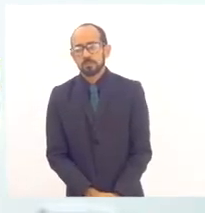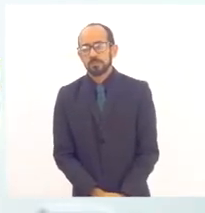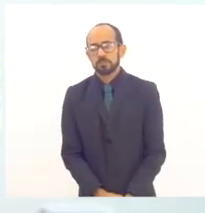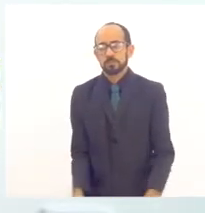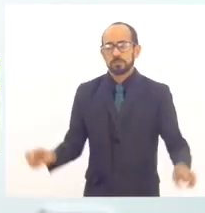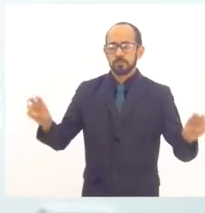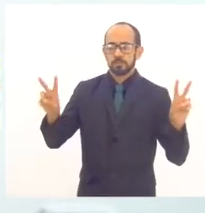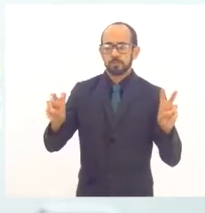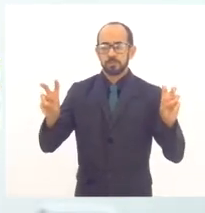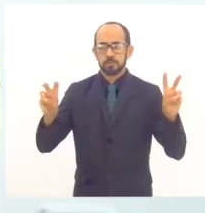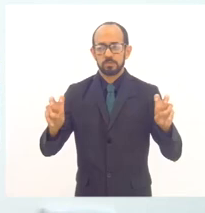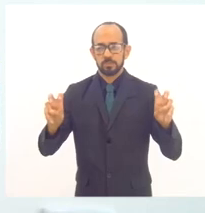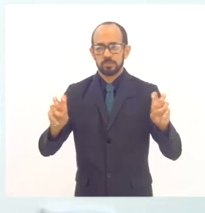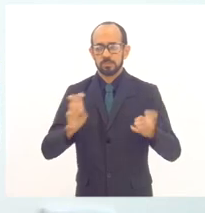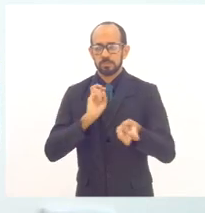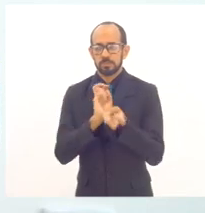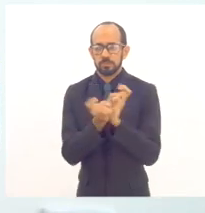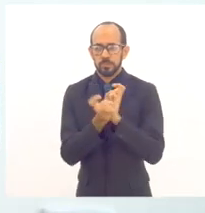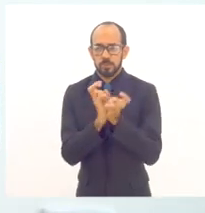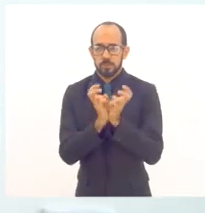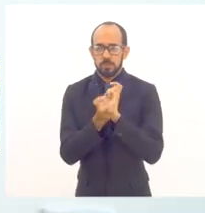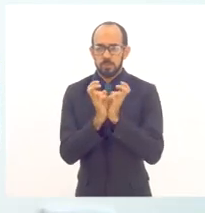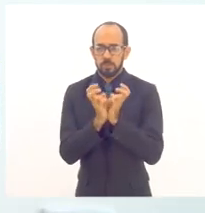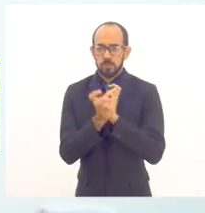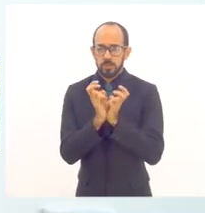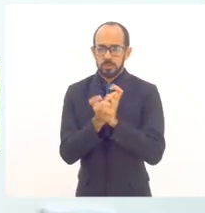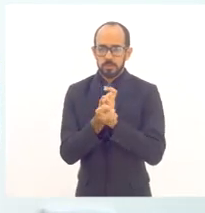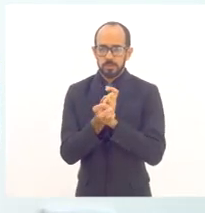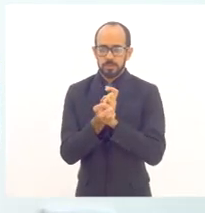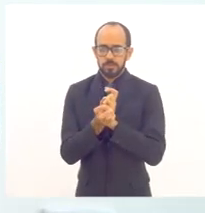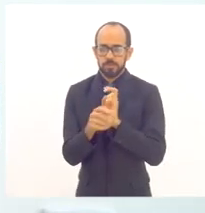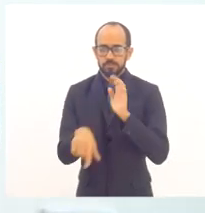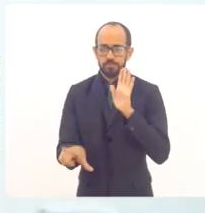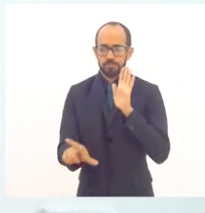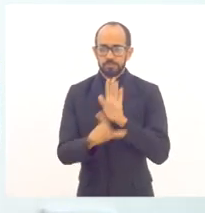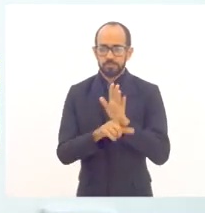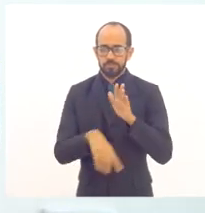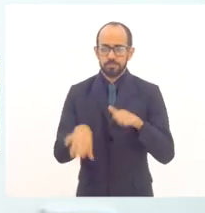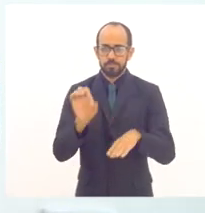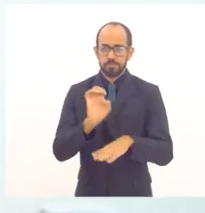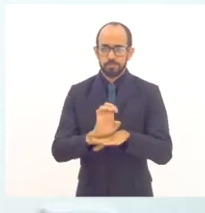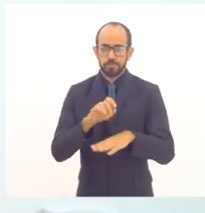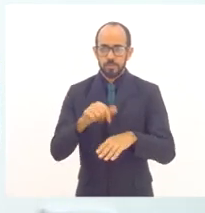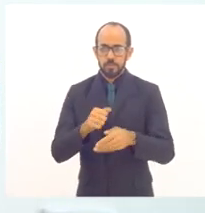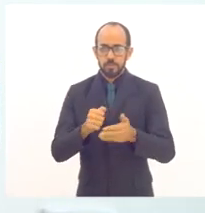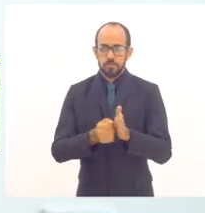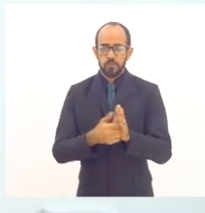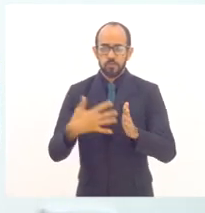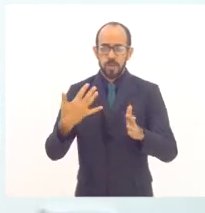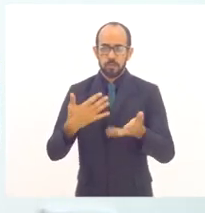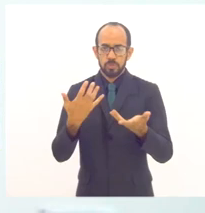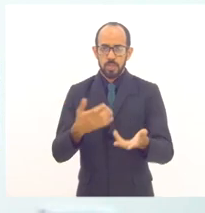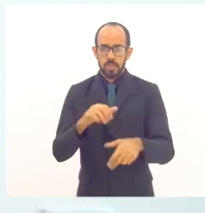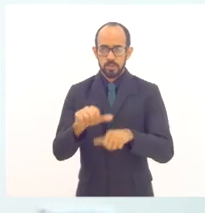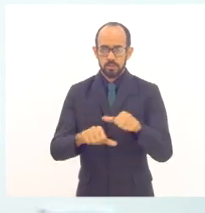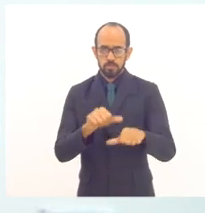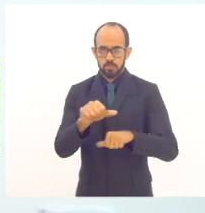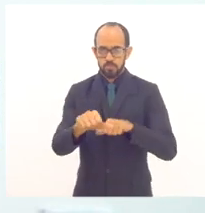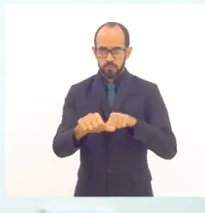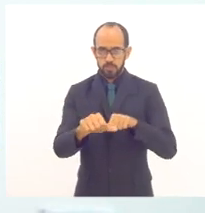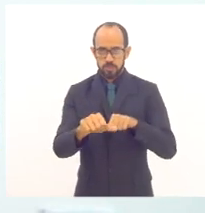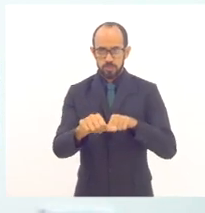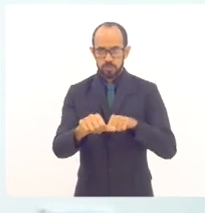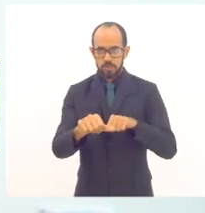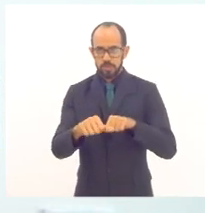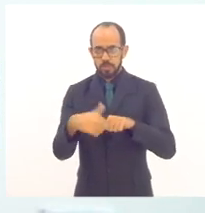sobre a capoeira, né, uma lei estadual que muitas pessoas querem que seja modificada. Então,